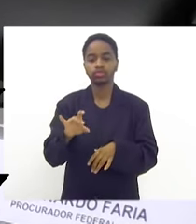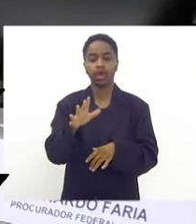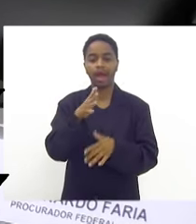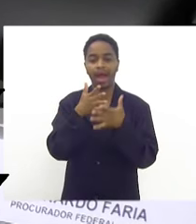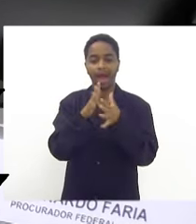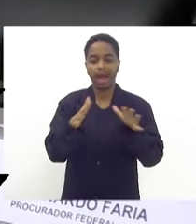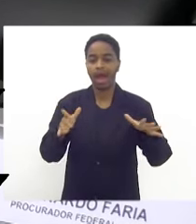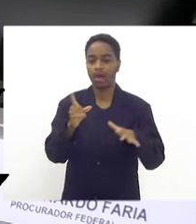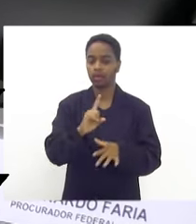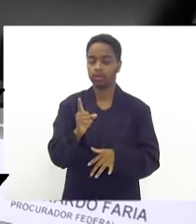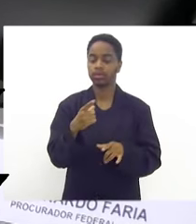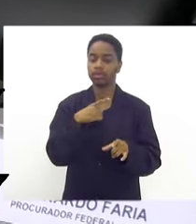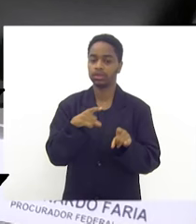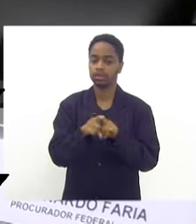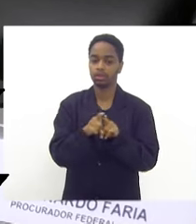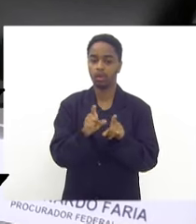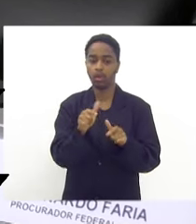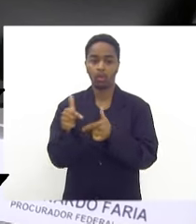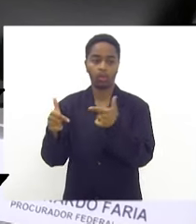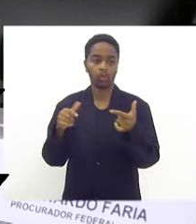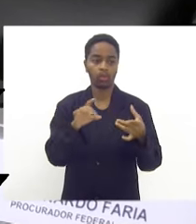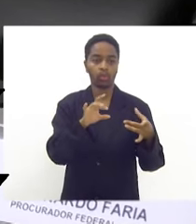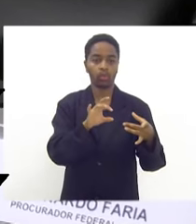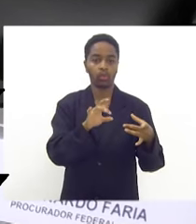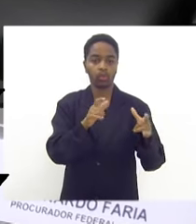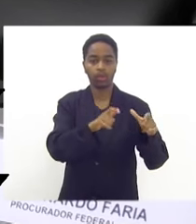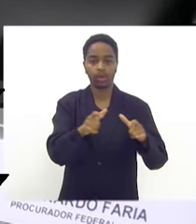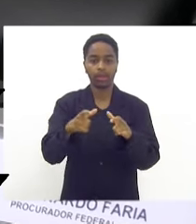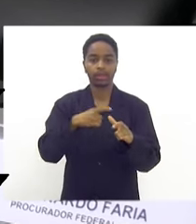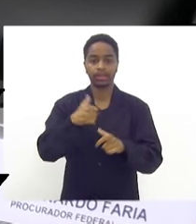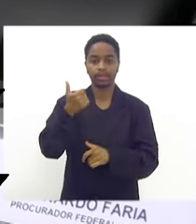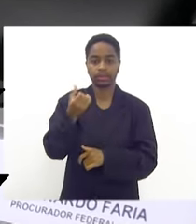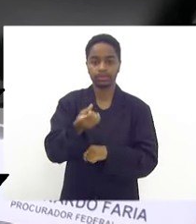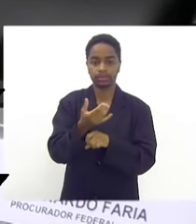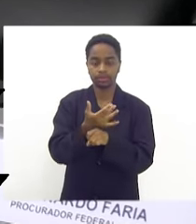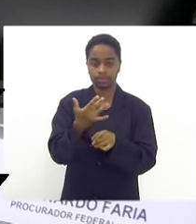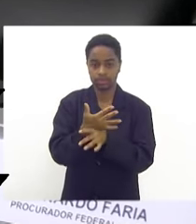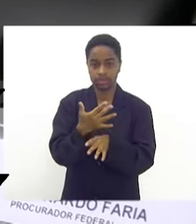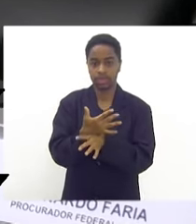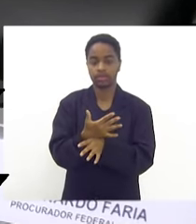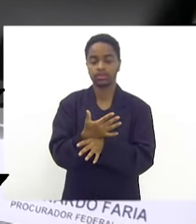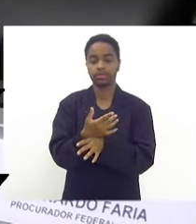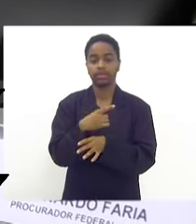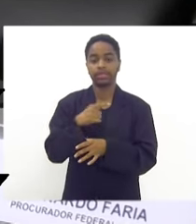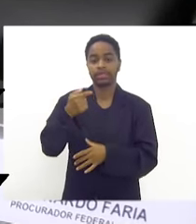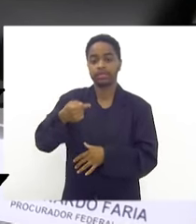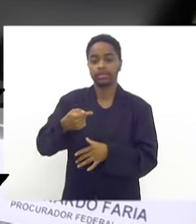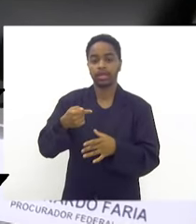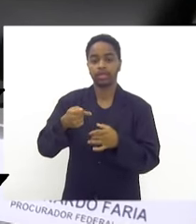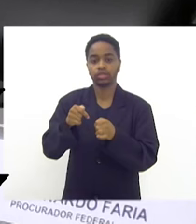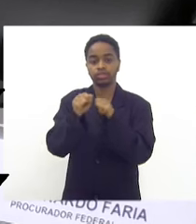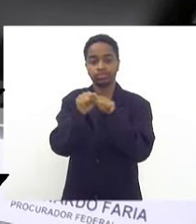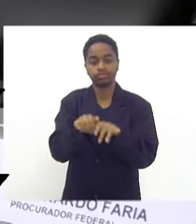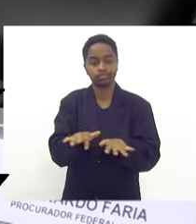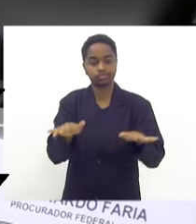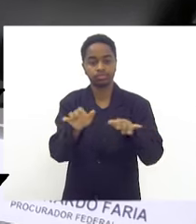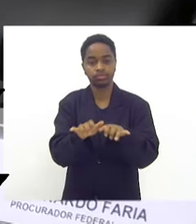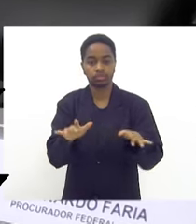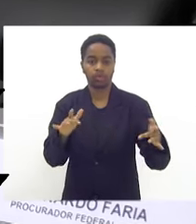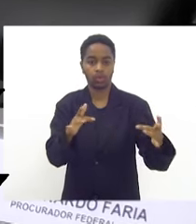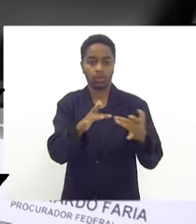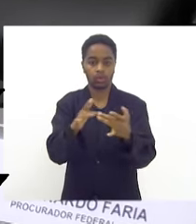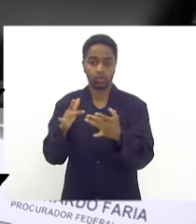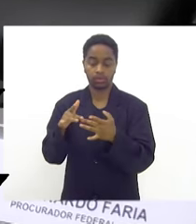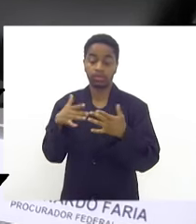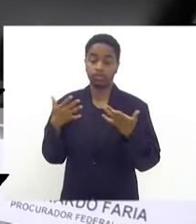toda a bacia hidrográfica que envolve 16 municípios não só os sete banhados por suas águas e o Instituto